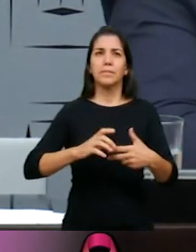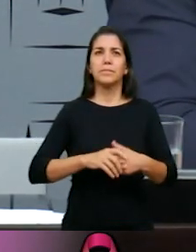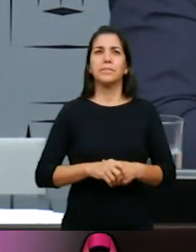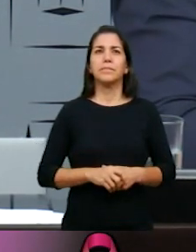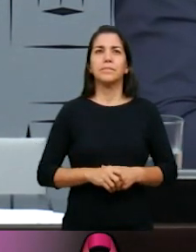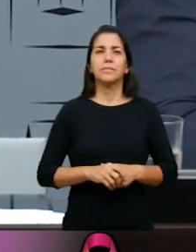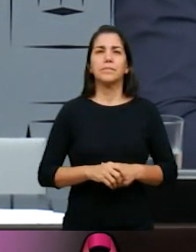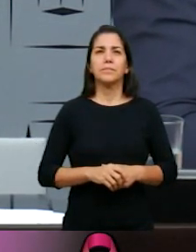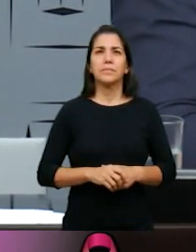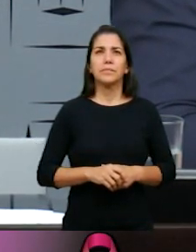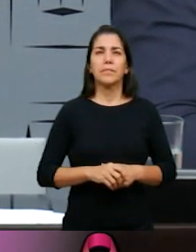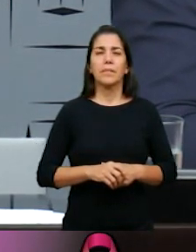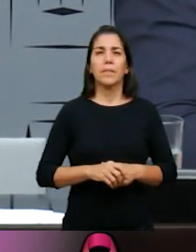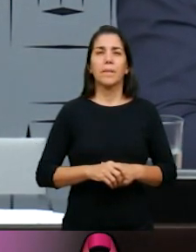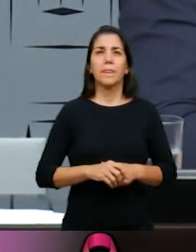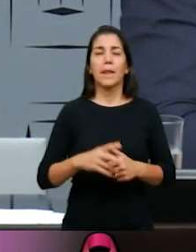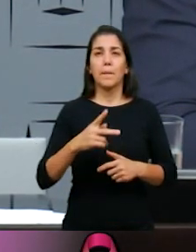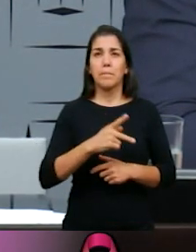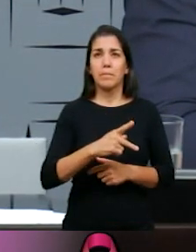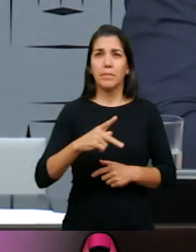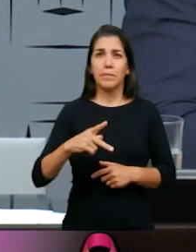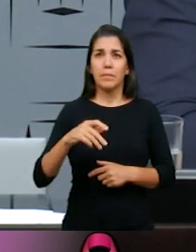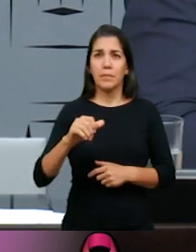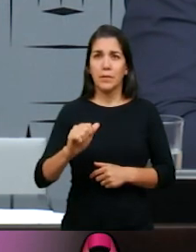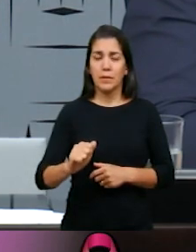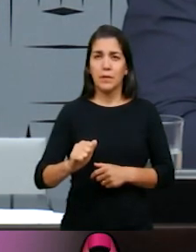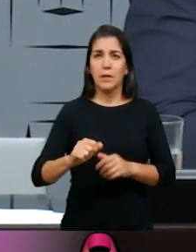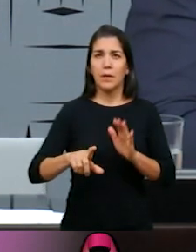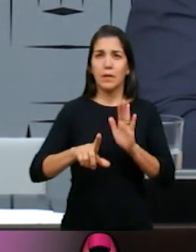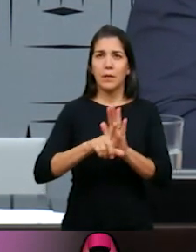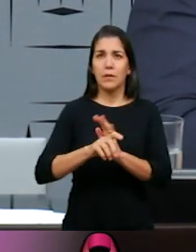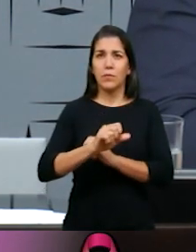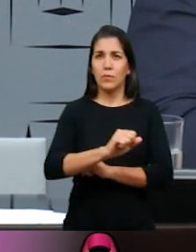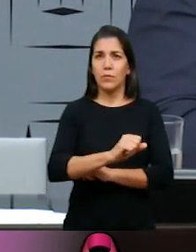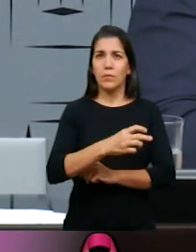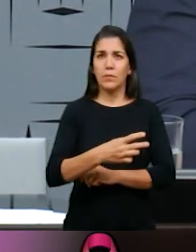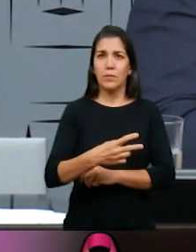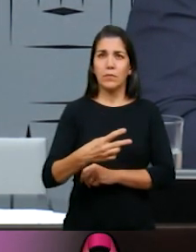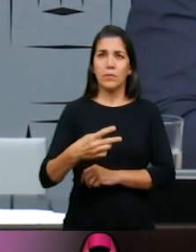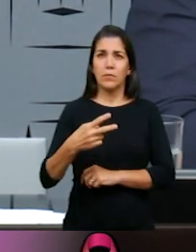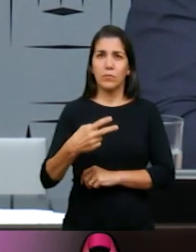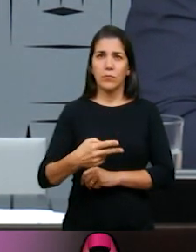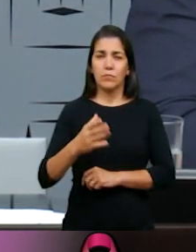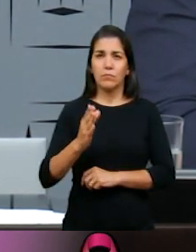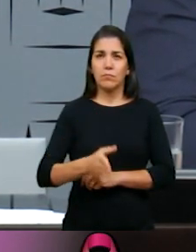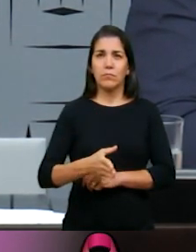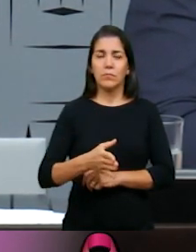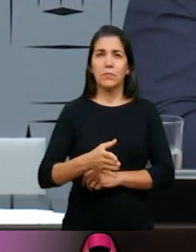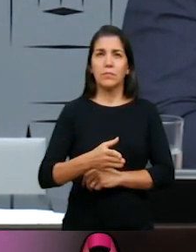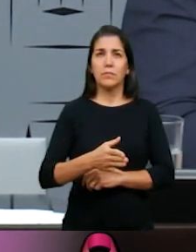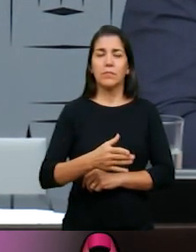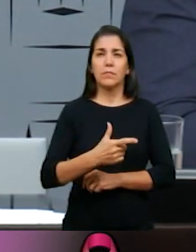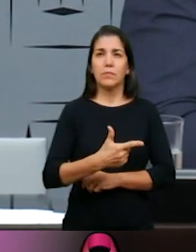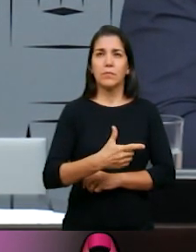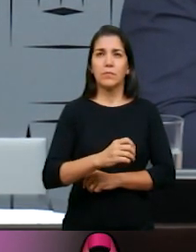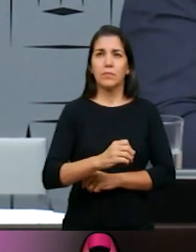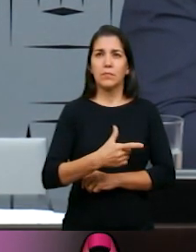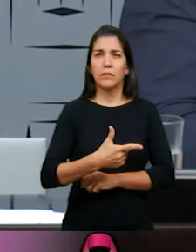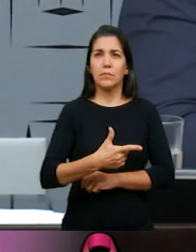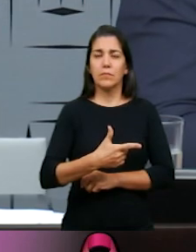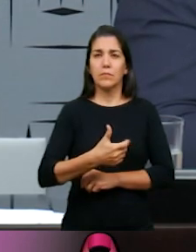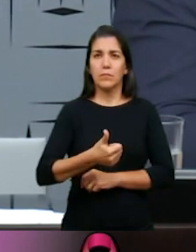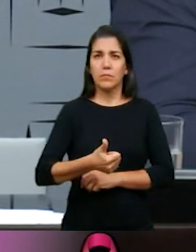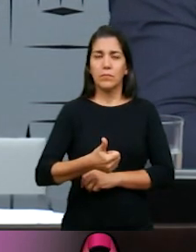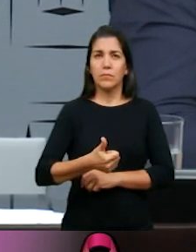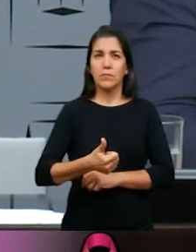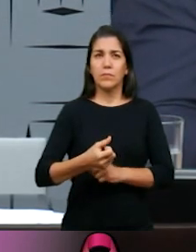Municipal. Altera a lei municipal número 8.382, de 16 de setembro de 2021,